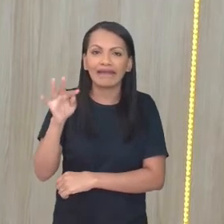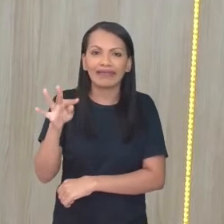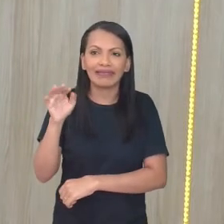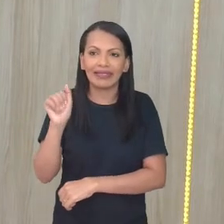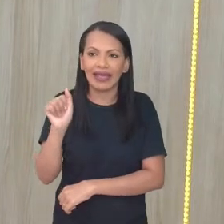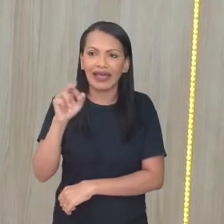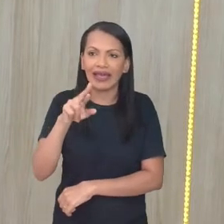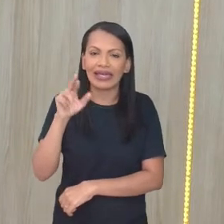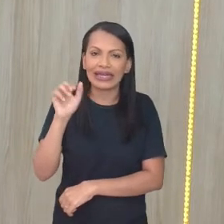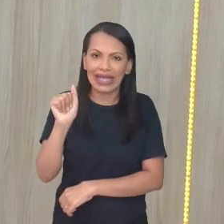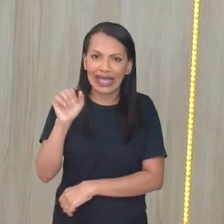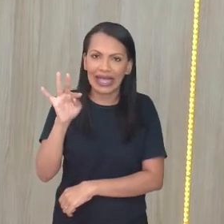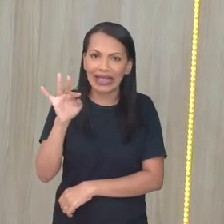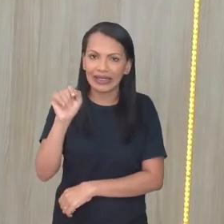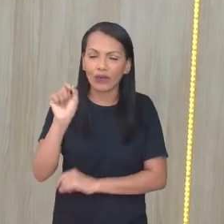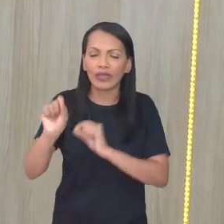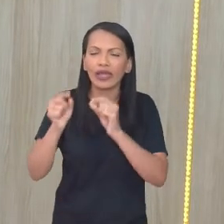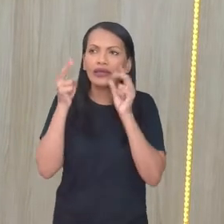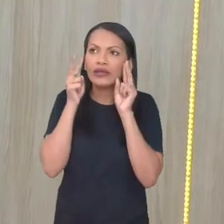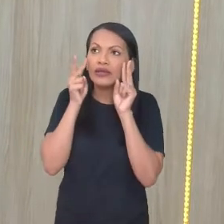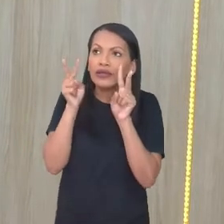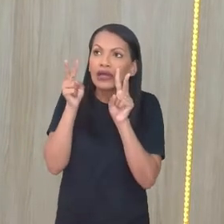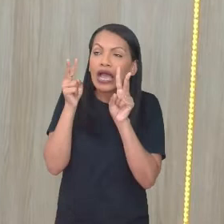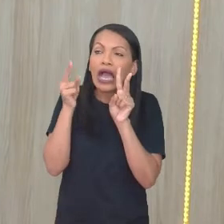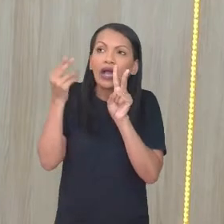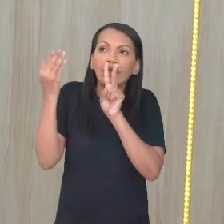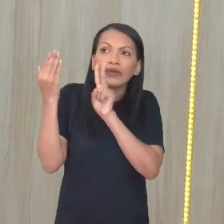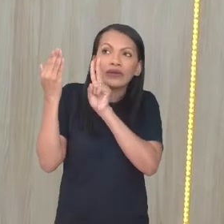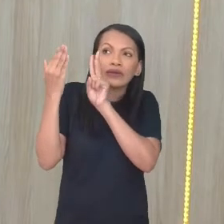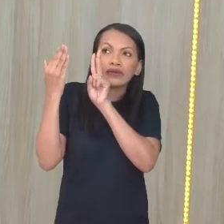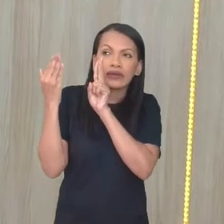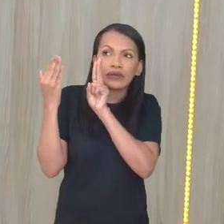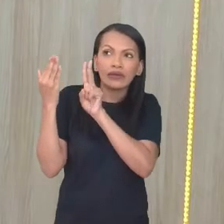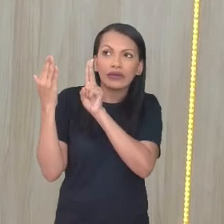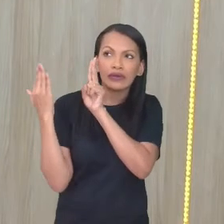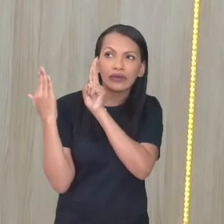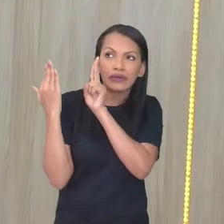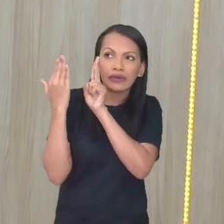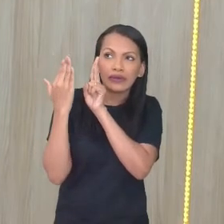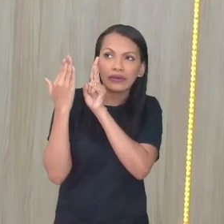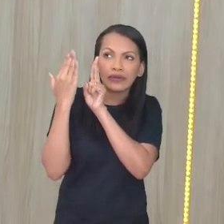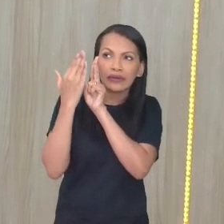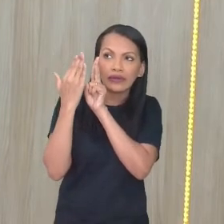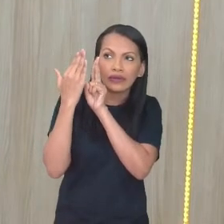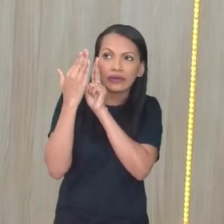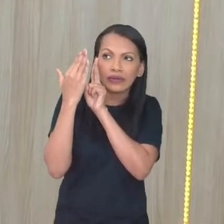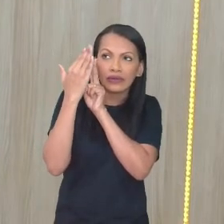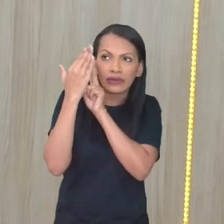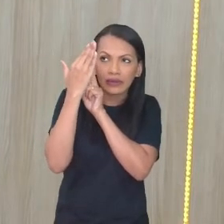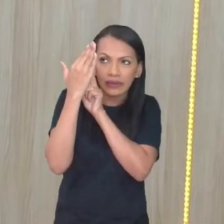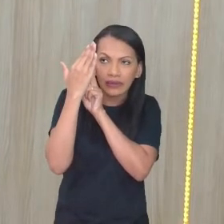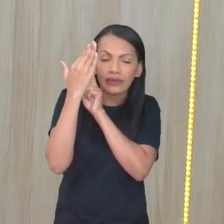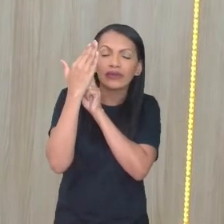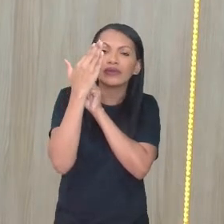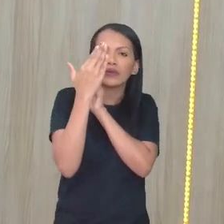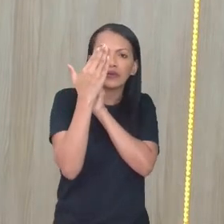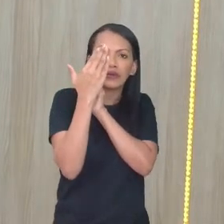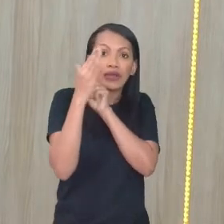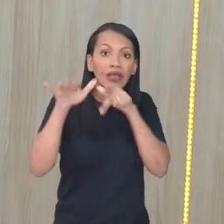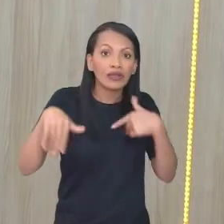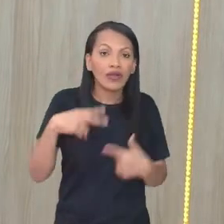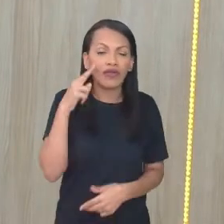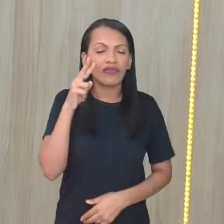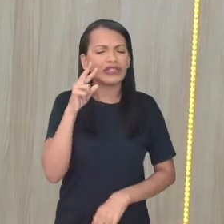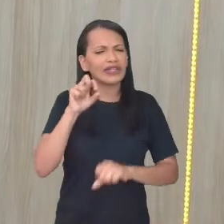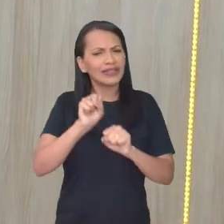pessoa vai ficando cega. E eles já realizavam cirurgia de catarata, né, nesse momento. Então veja que sociedade,